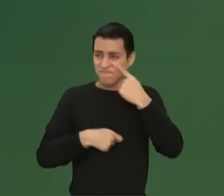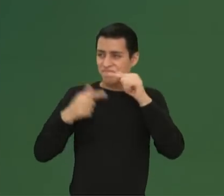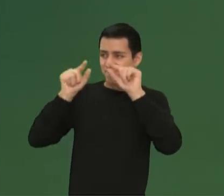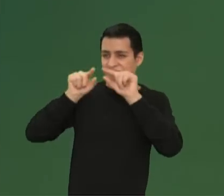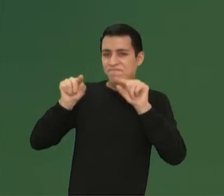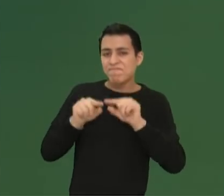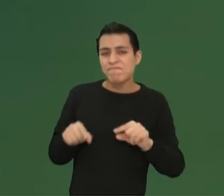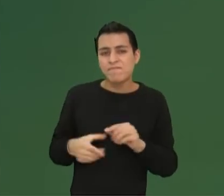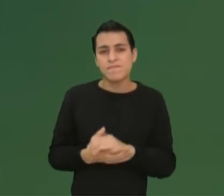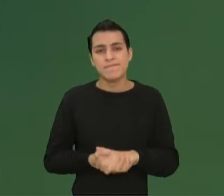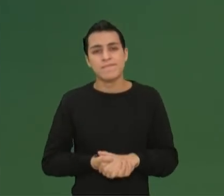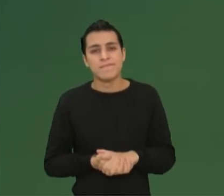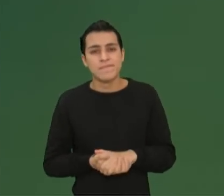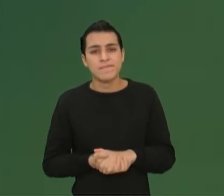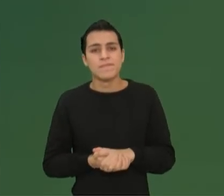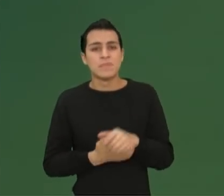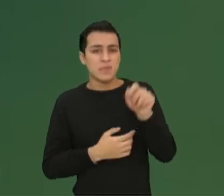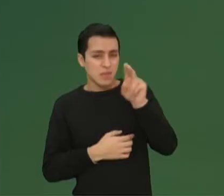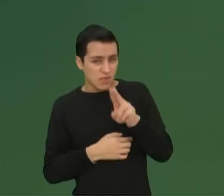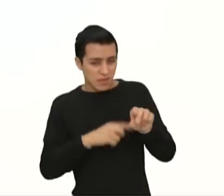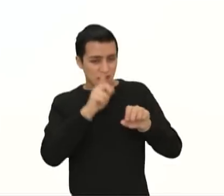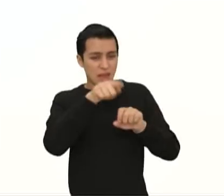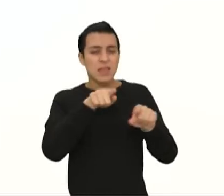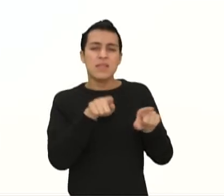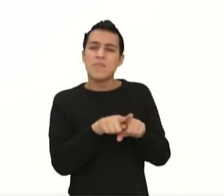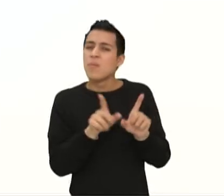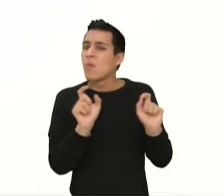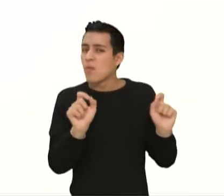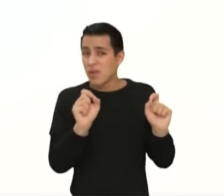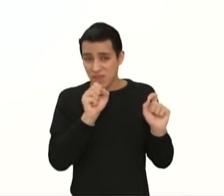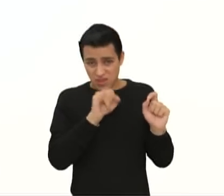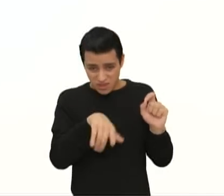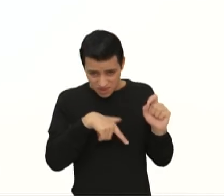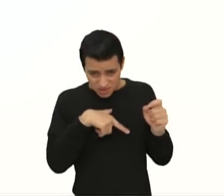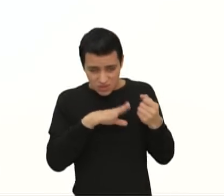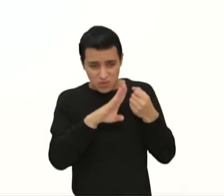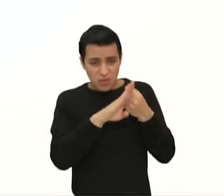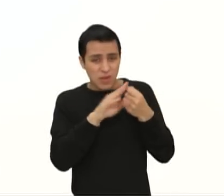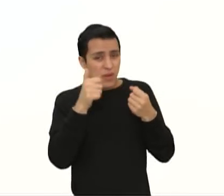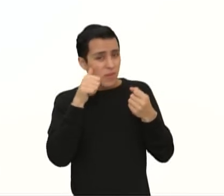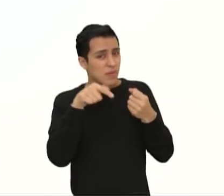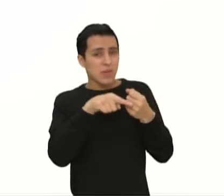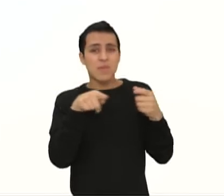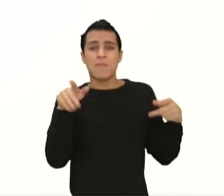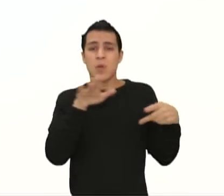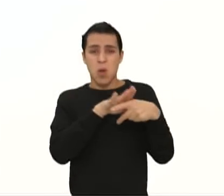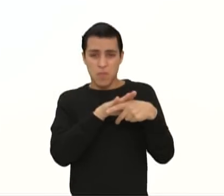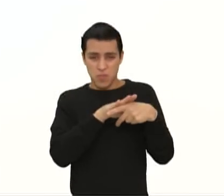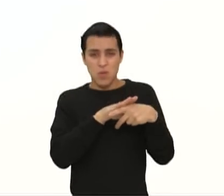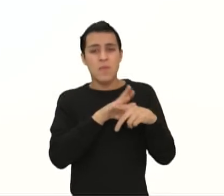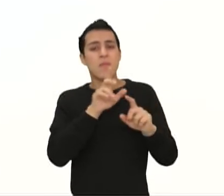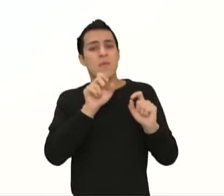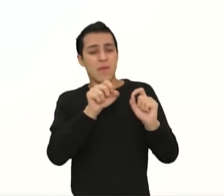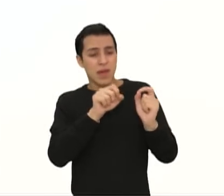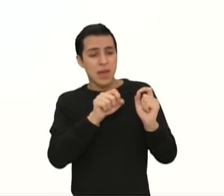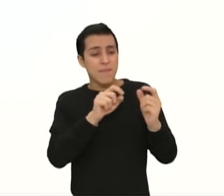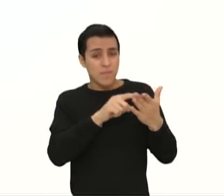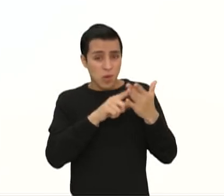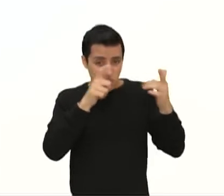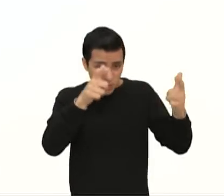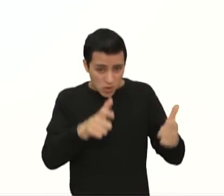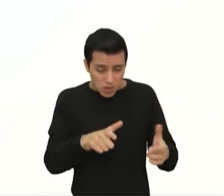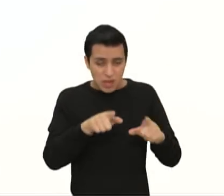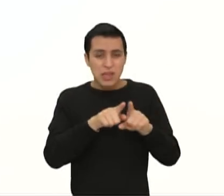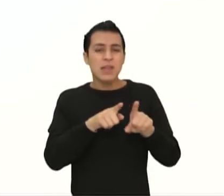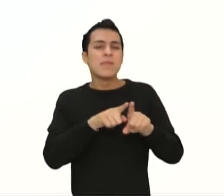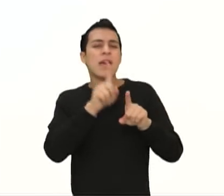ok? Usa-se crase também quando o substantivo feminino for próprio, indicativo de lugar e